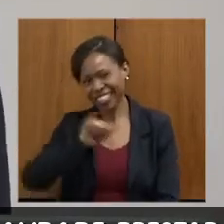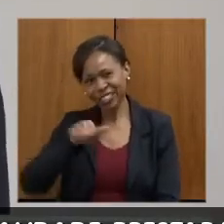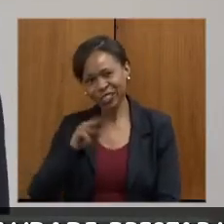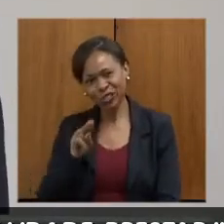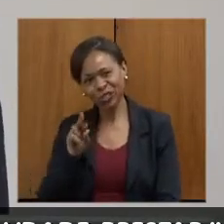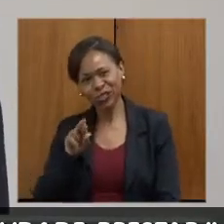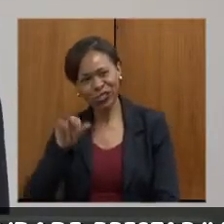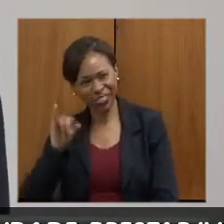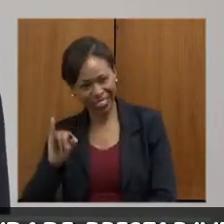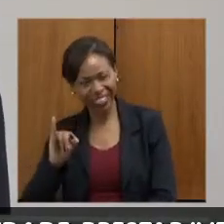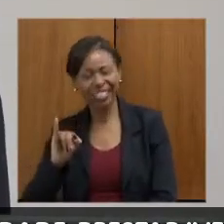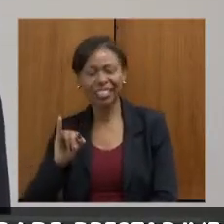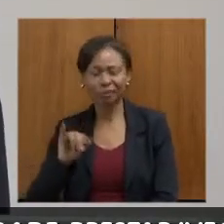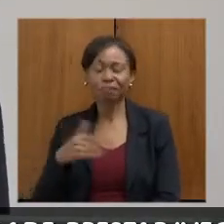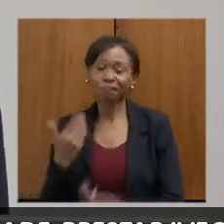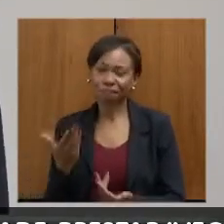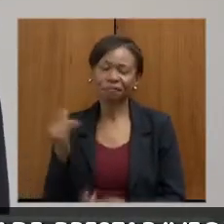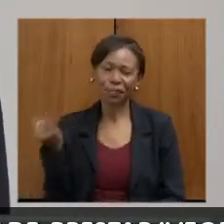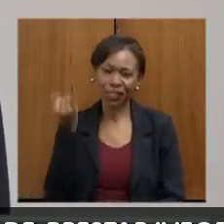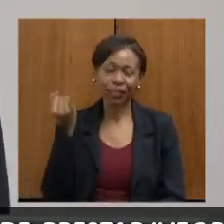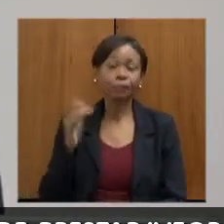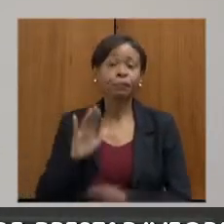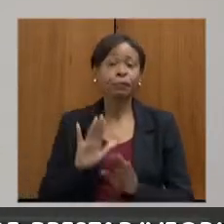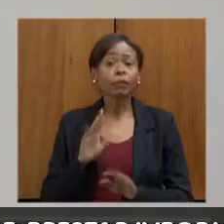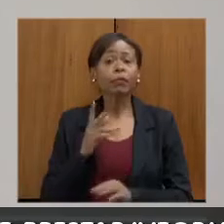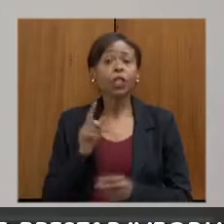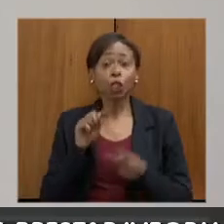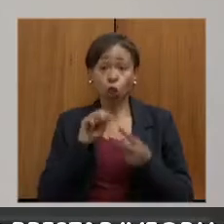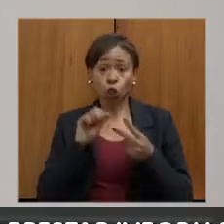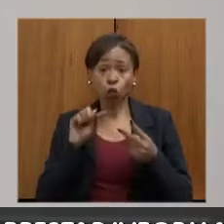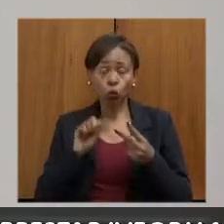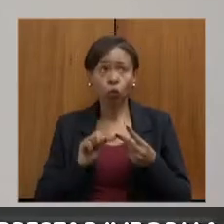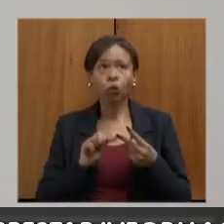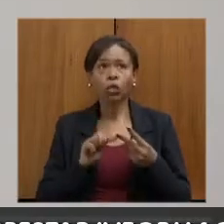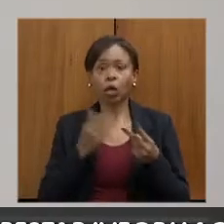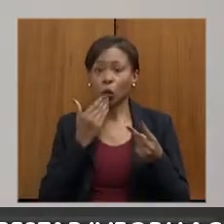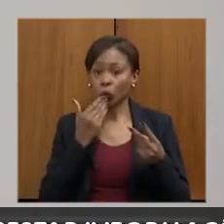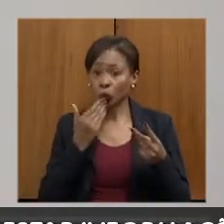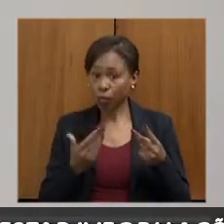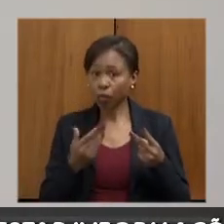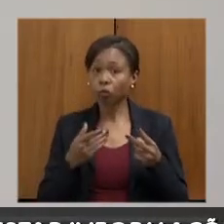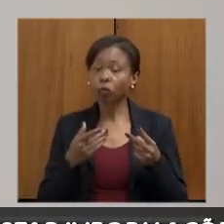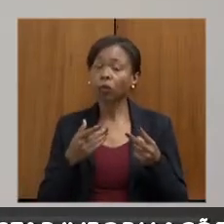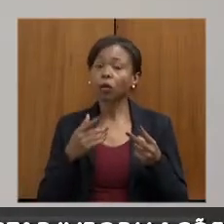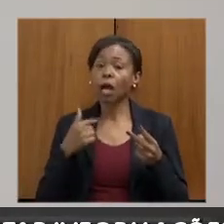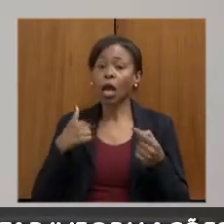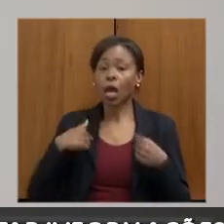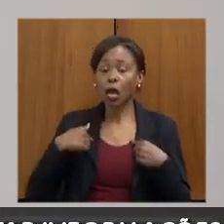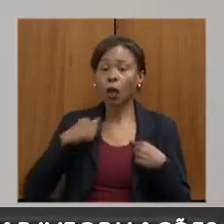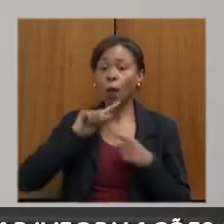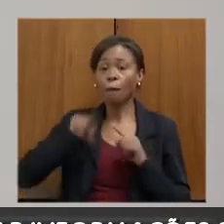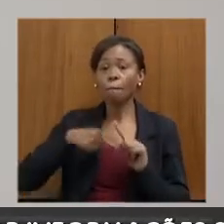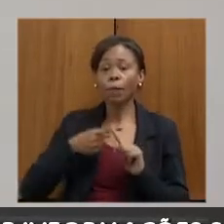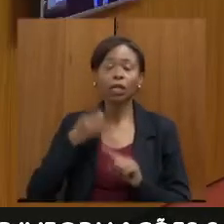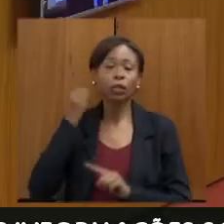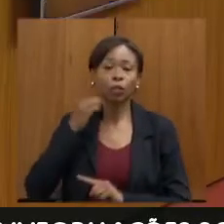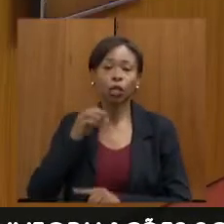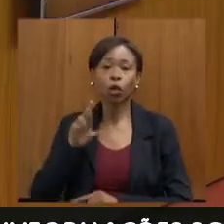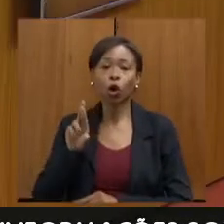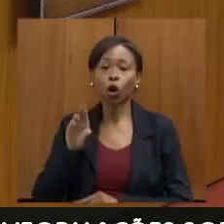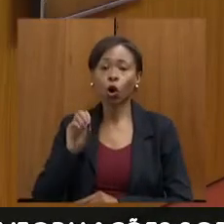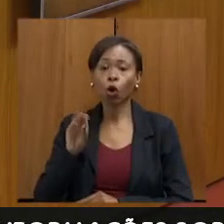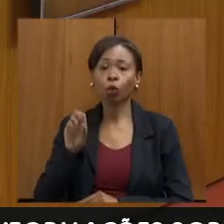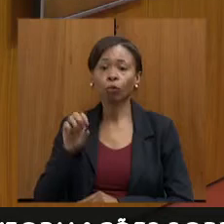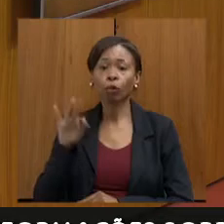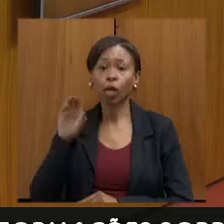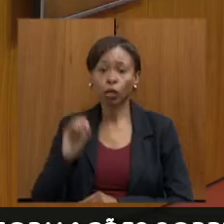então é importante isso nós estamos fazendo os requerimentos também eu e deputado Roberto Andrade peça Deputado Bartô